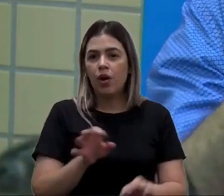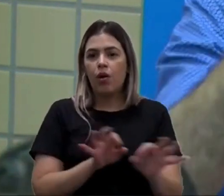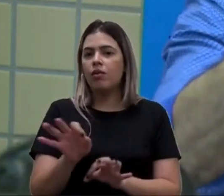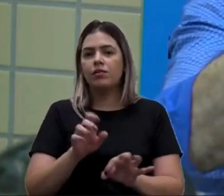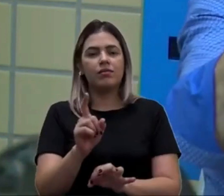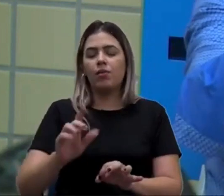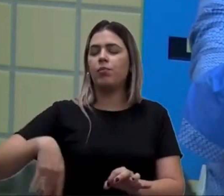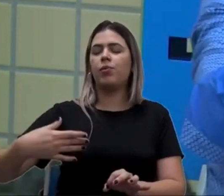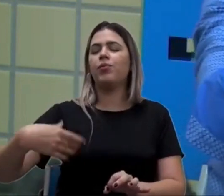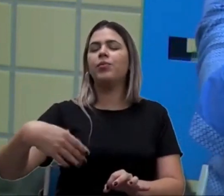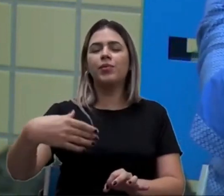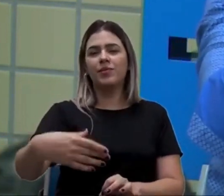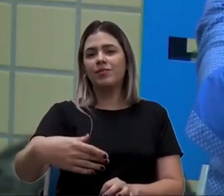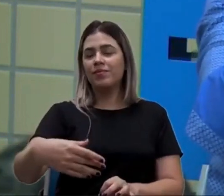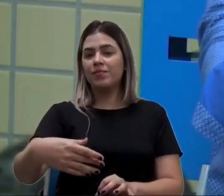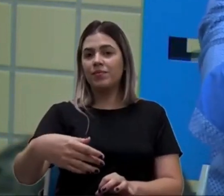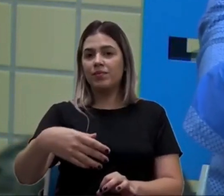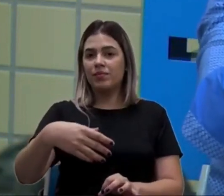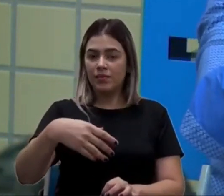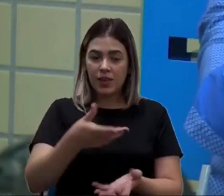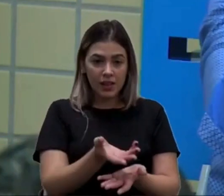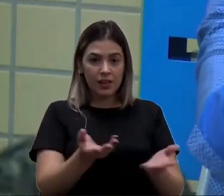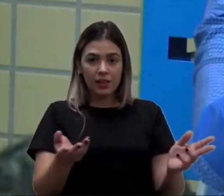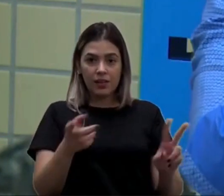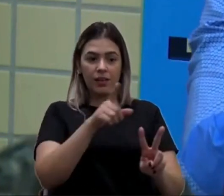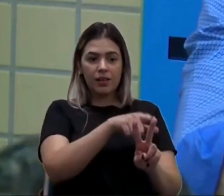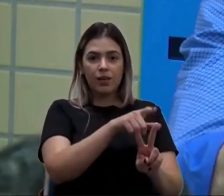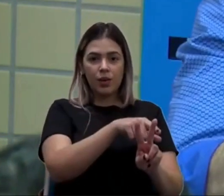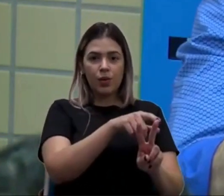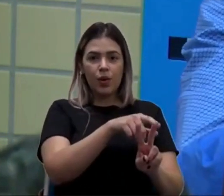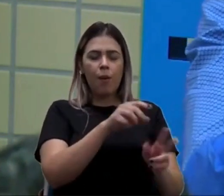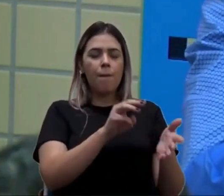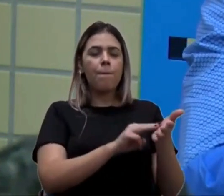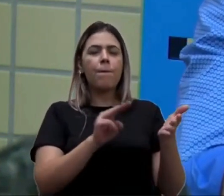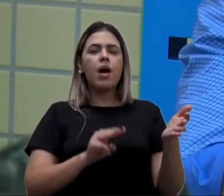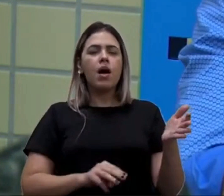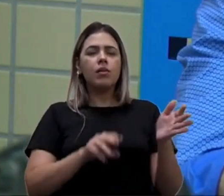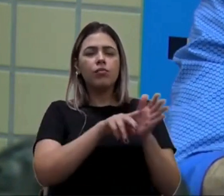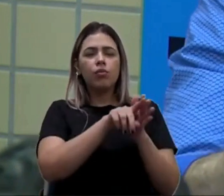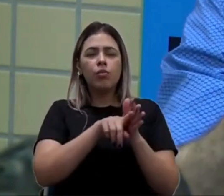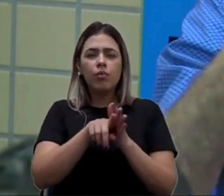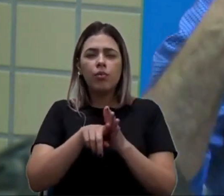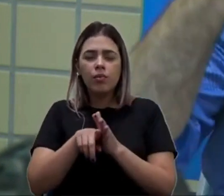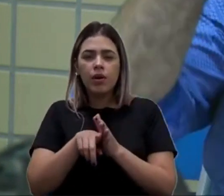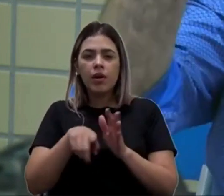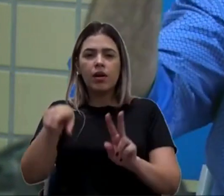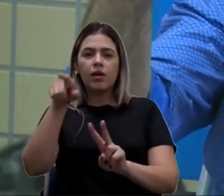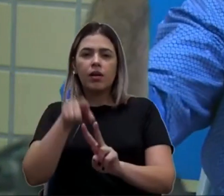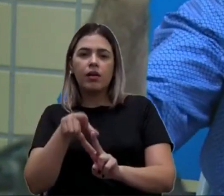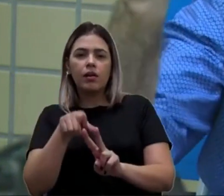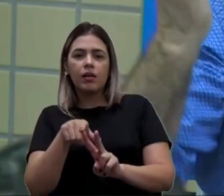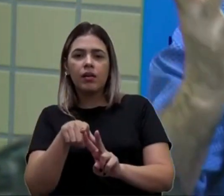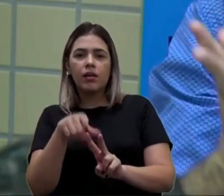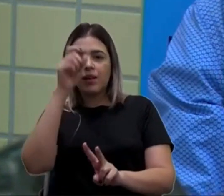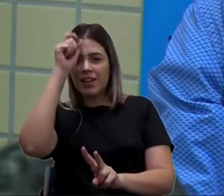então numa só sobra método investigação e no outro sobra